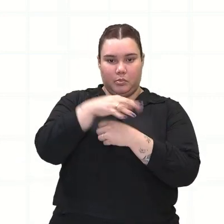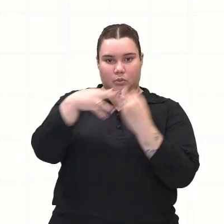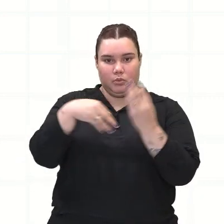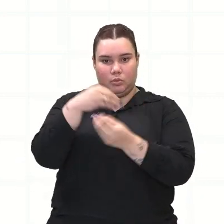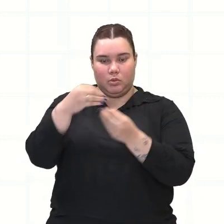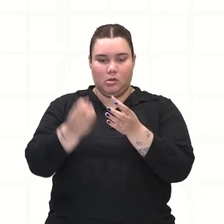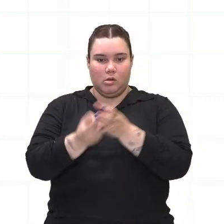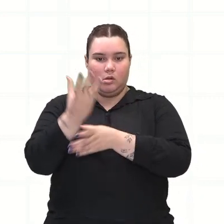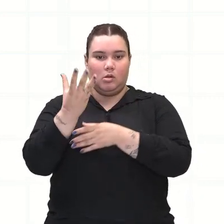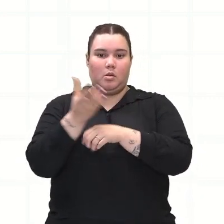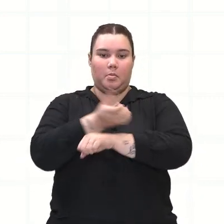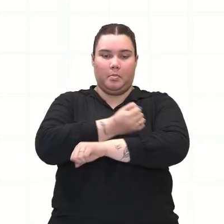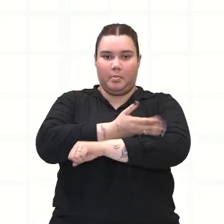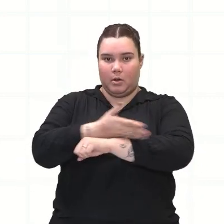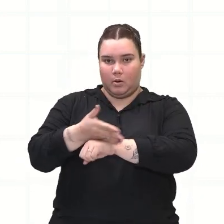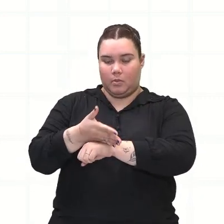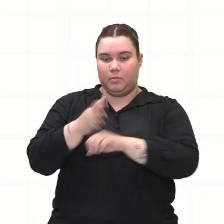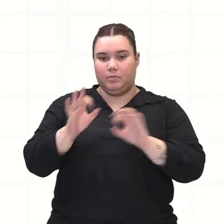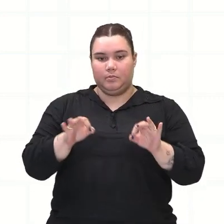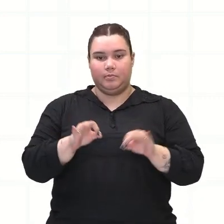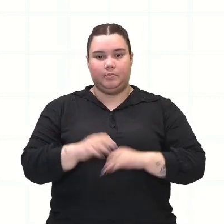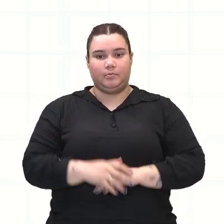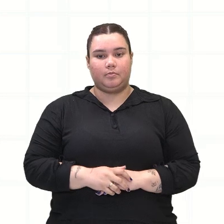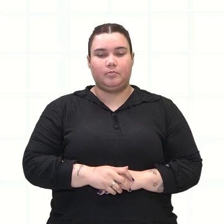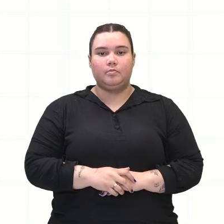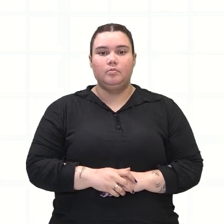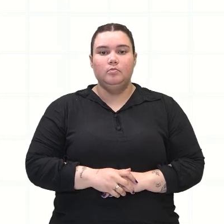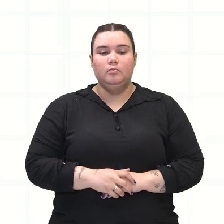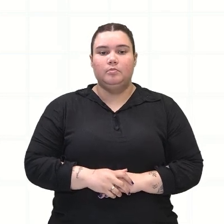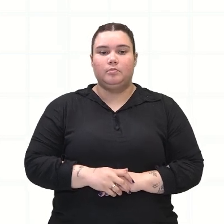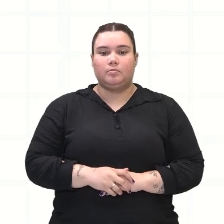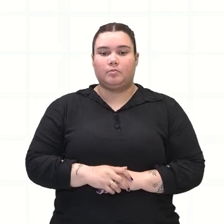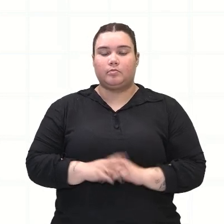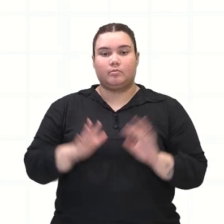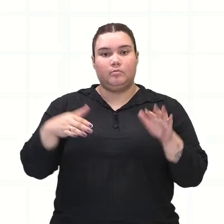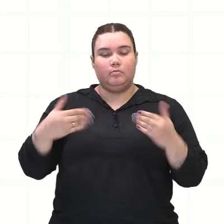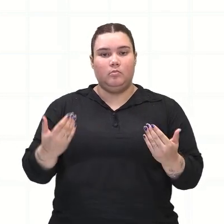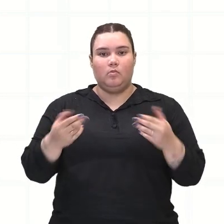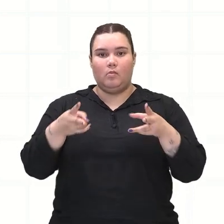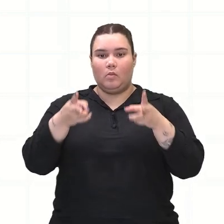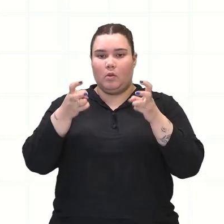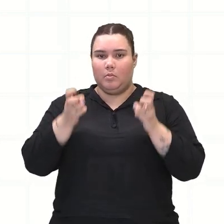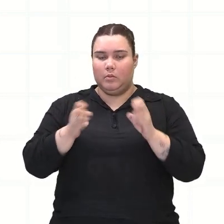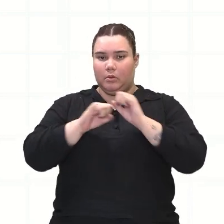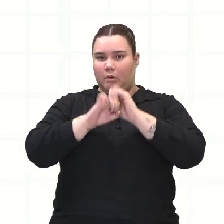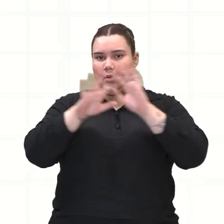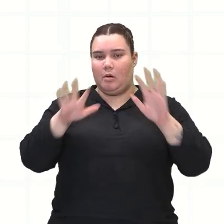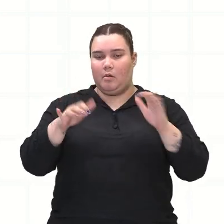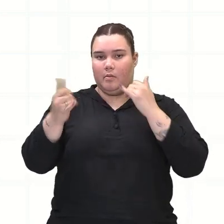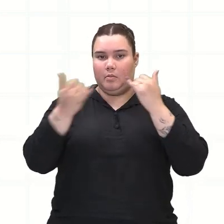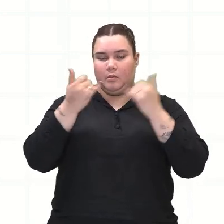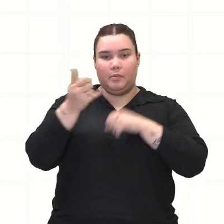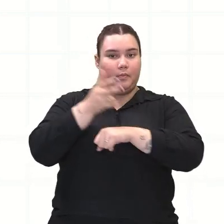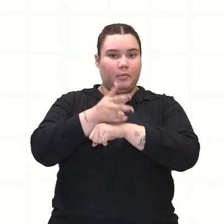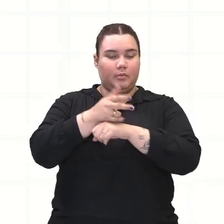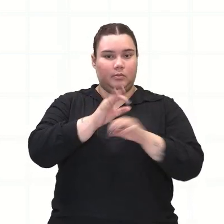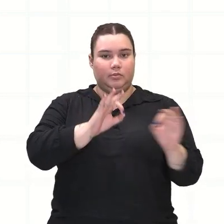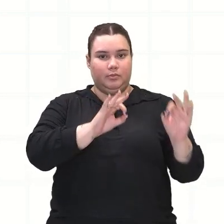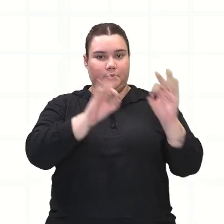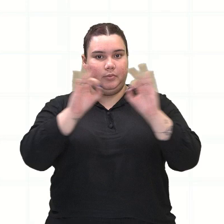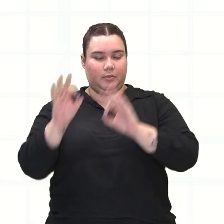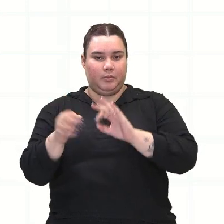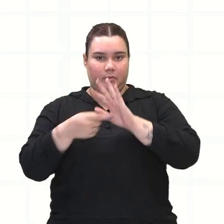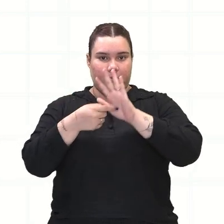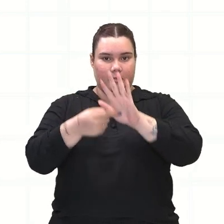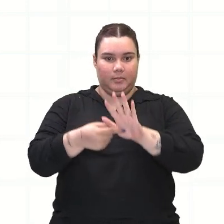o branco. Muito bem, vamos perceber isso de forma mais clara num videozinho que vai ficar mais claro